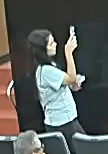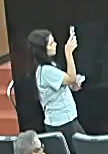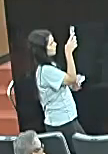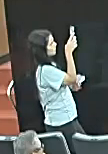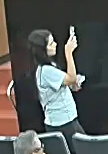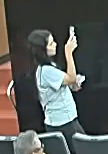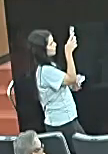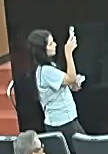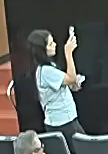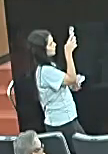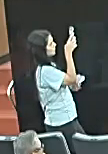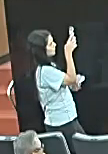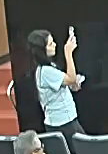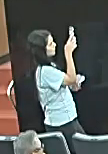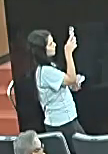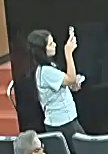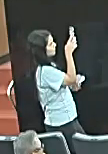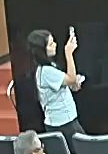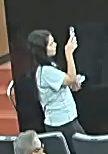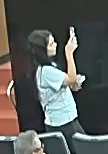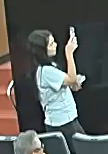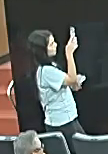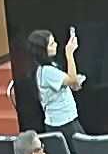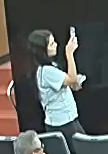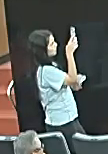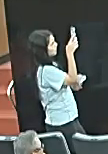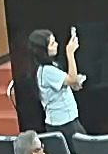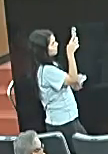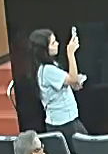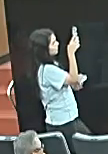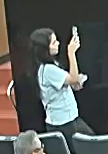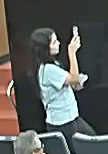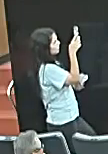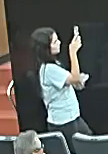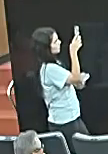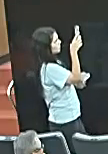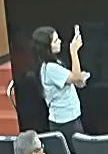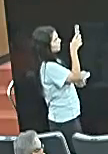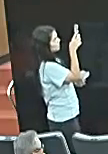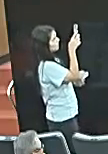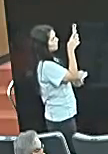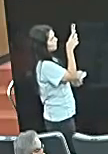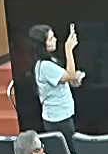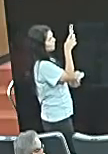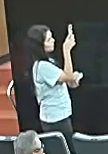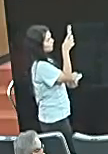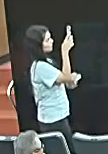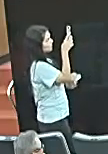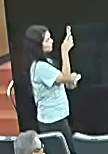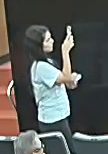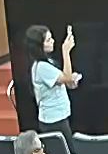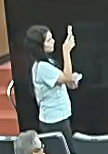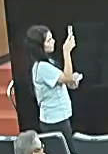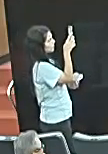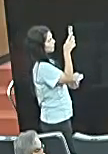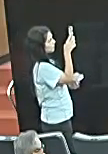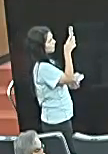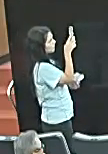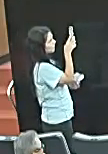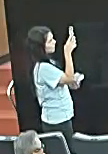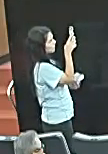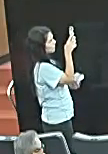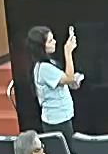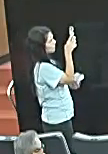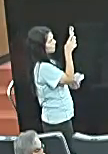trabalho da melhor forma possível eu me lembro deputado que quando discute aqui na cpi de 97 a gente estava